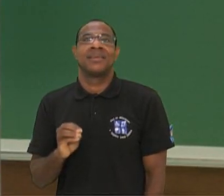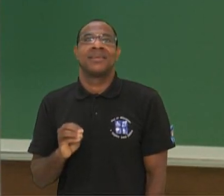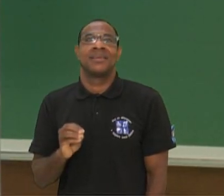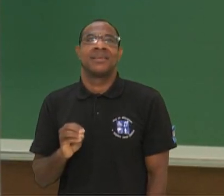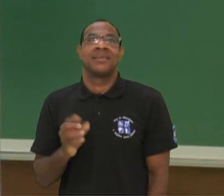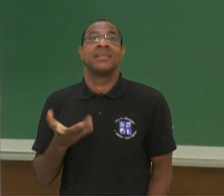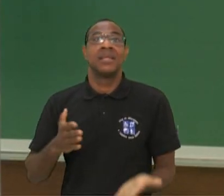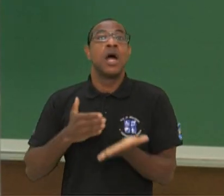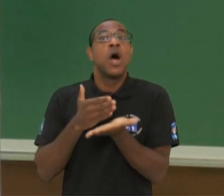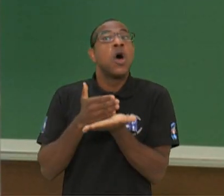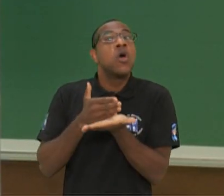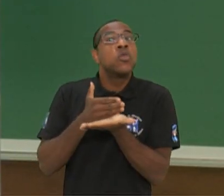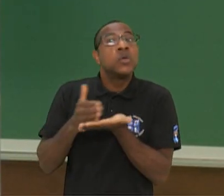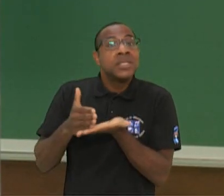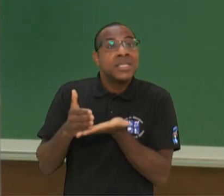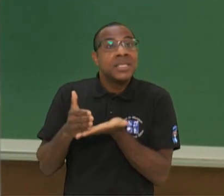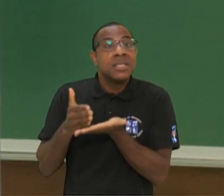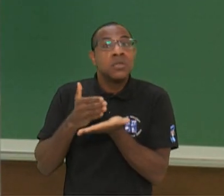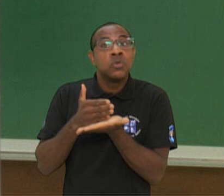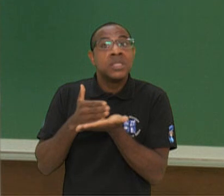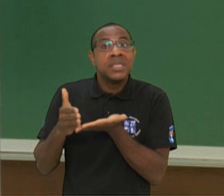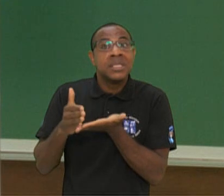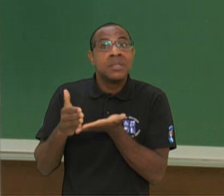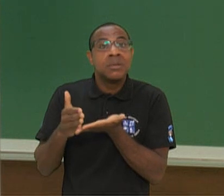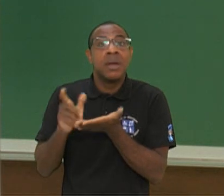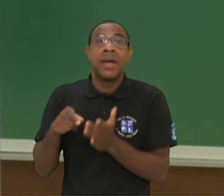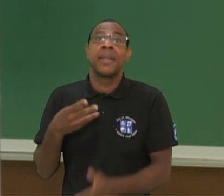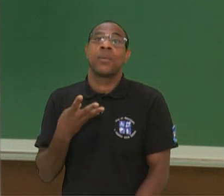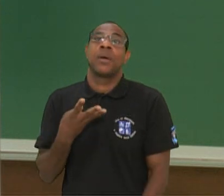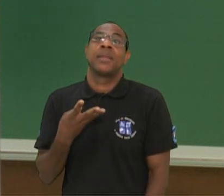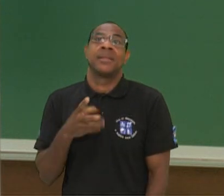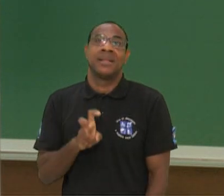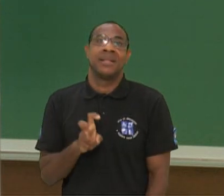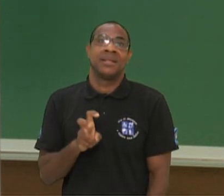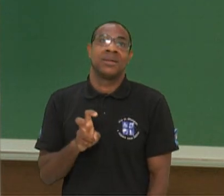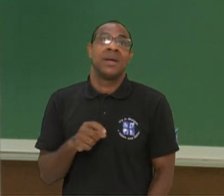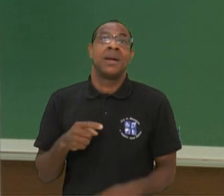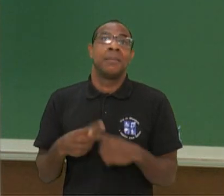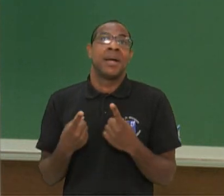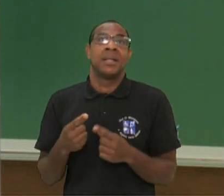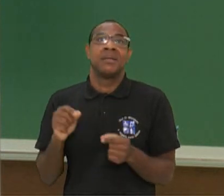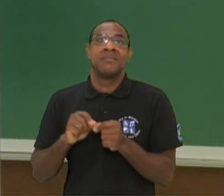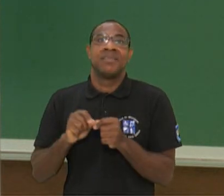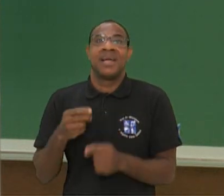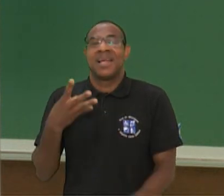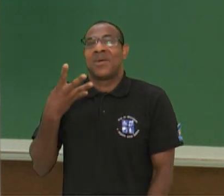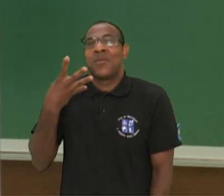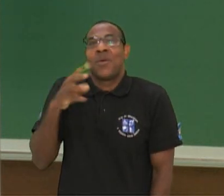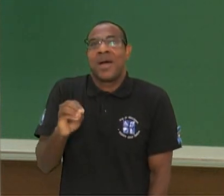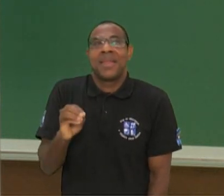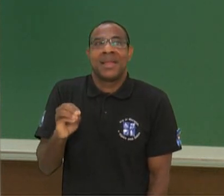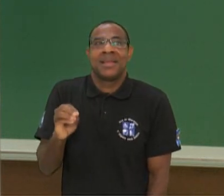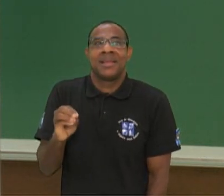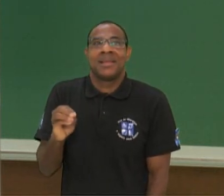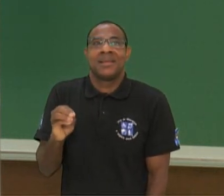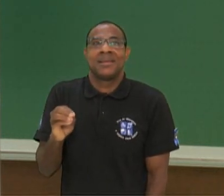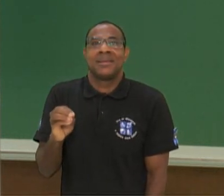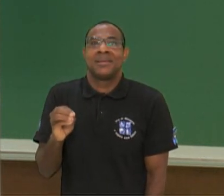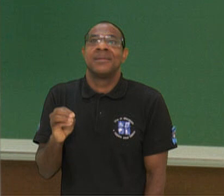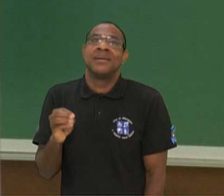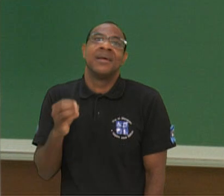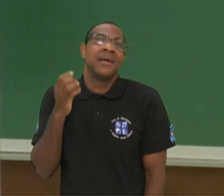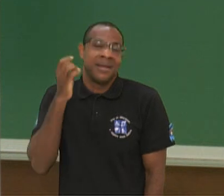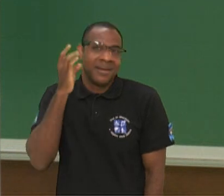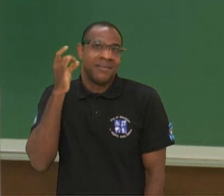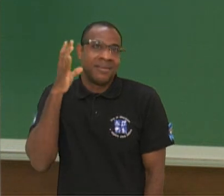era 45, mas por uma questão em que é muito mais fácil falar 40 do que falar 45,